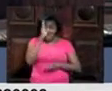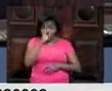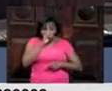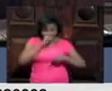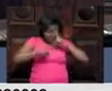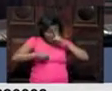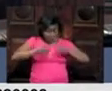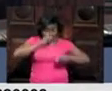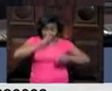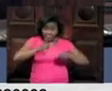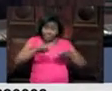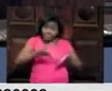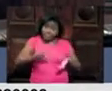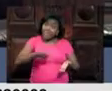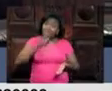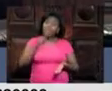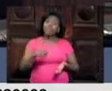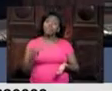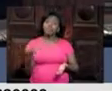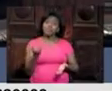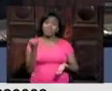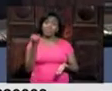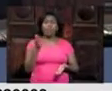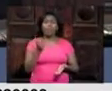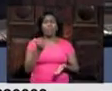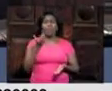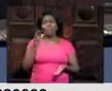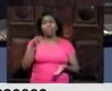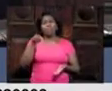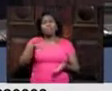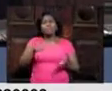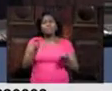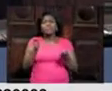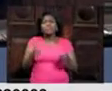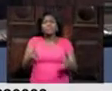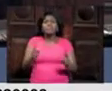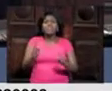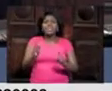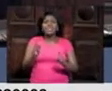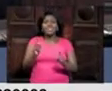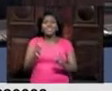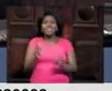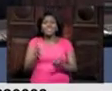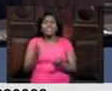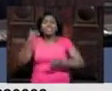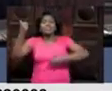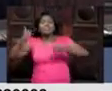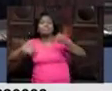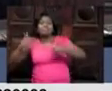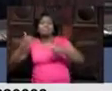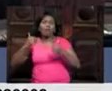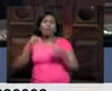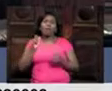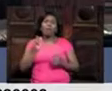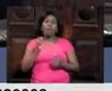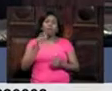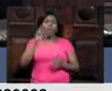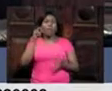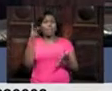sua gente, seria fundamental. É claro que aqui nem precisa me apartear, obviamente que os